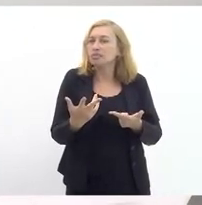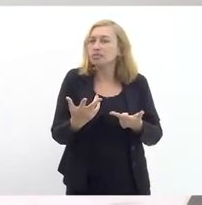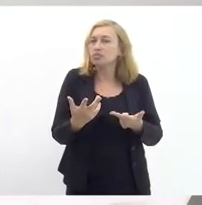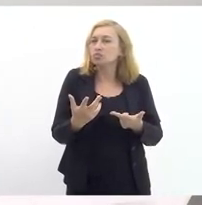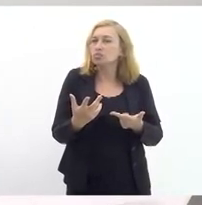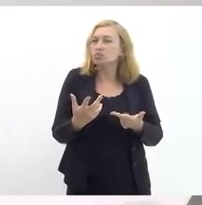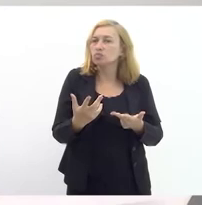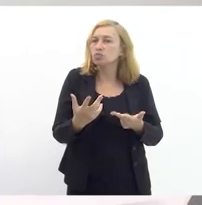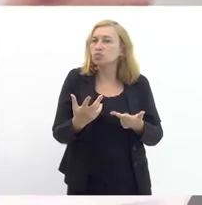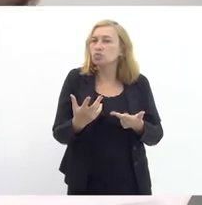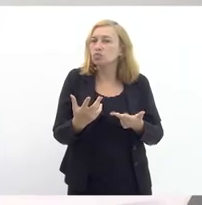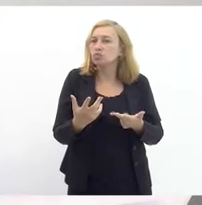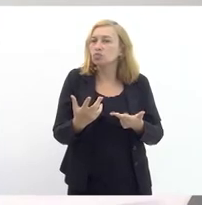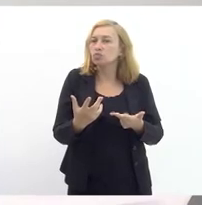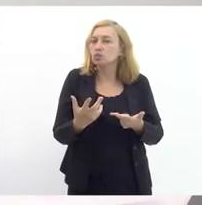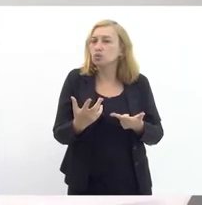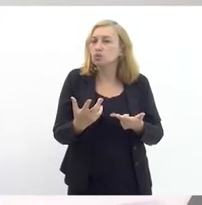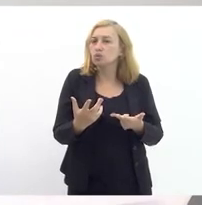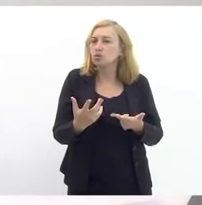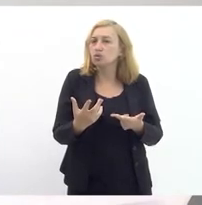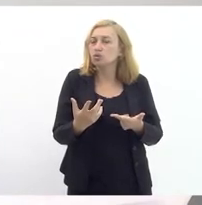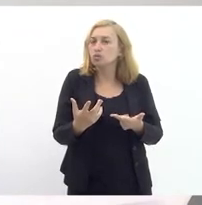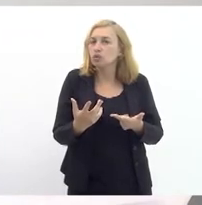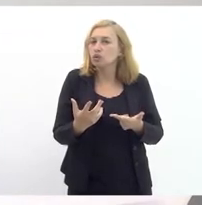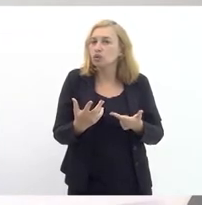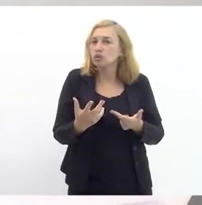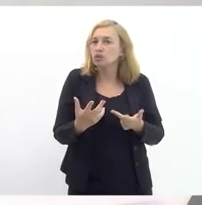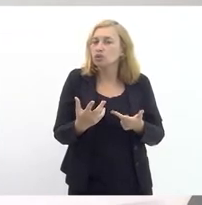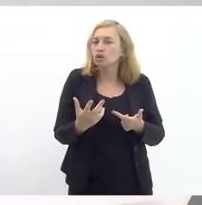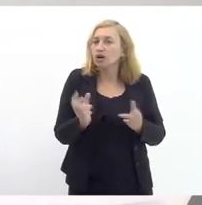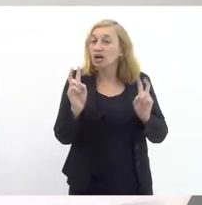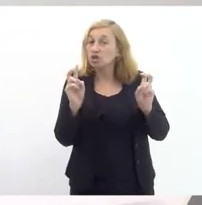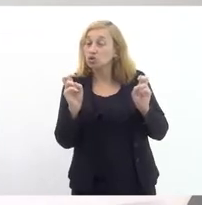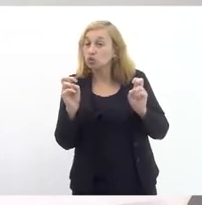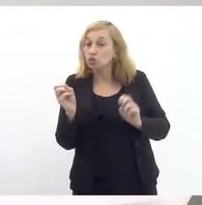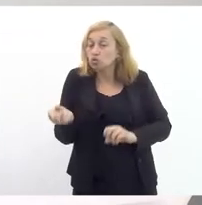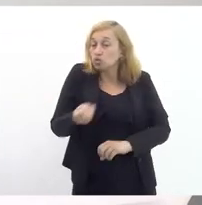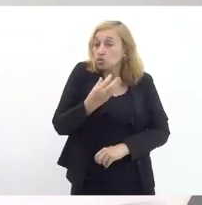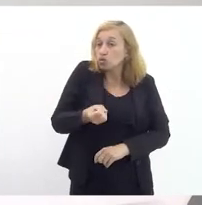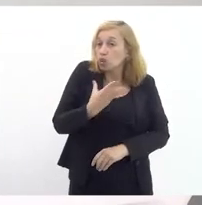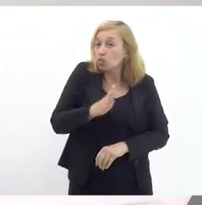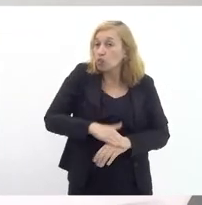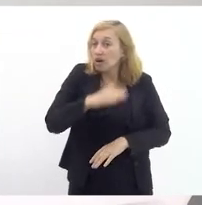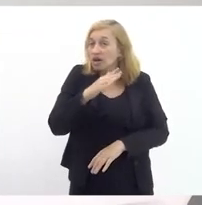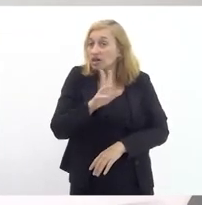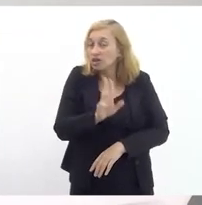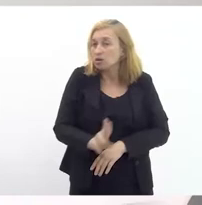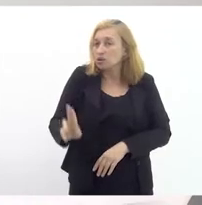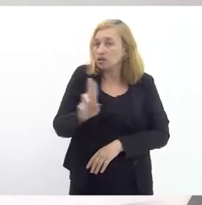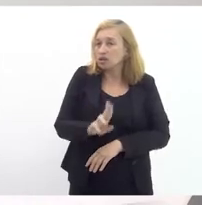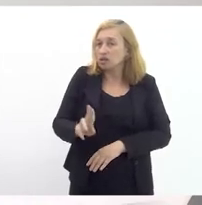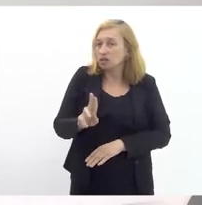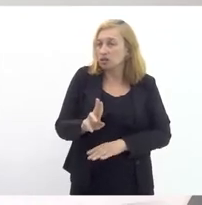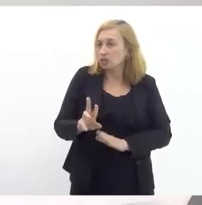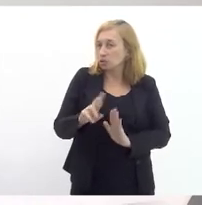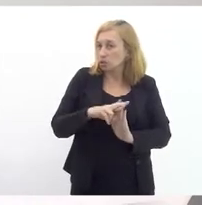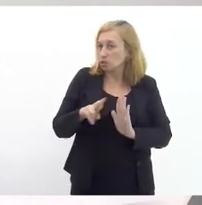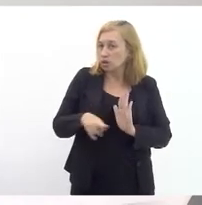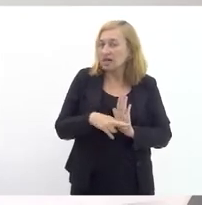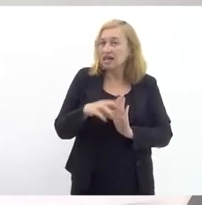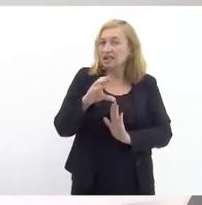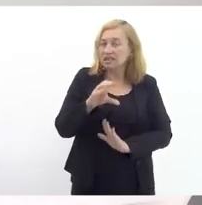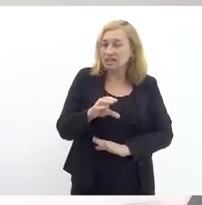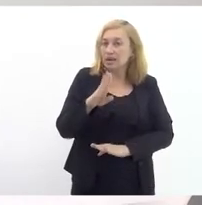concessão um evento mais novo e que utilizaria a norma da CBTU.